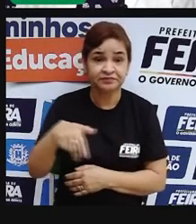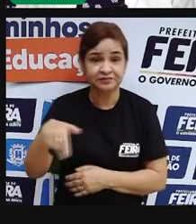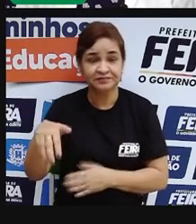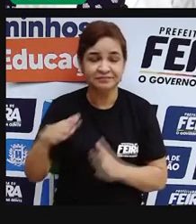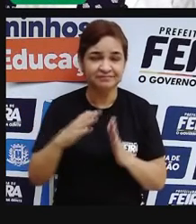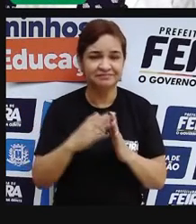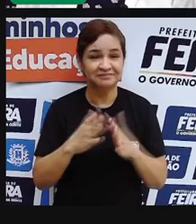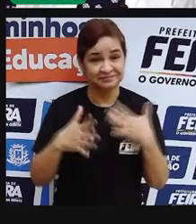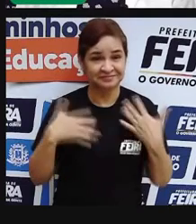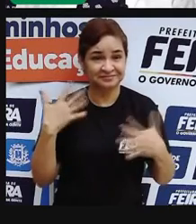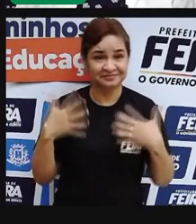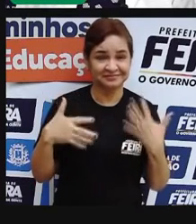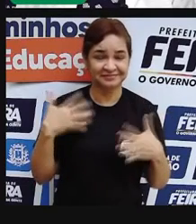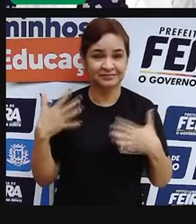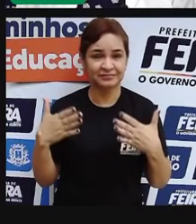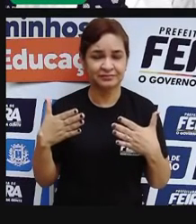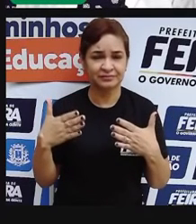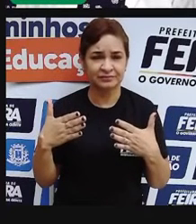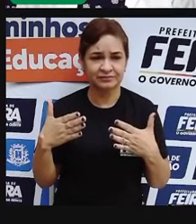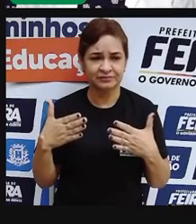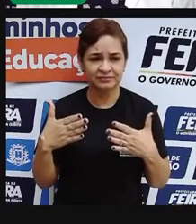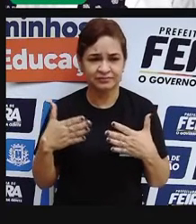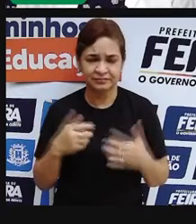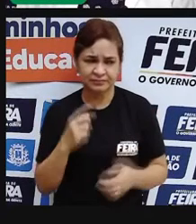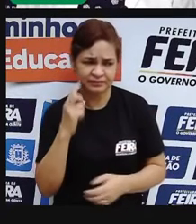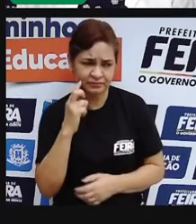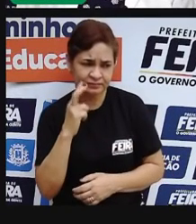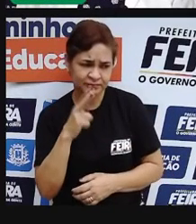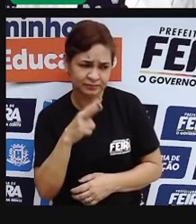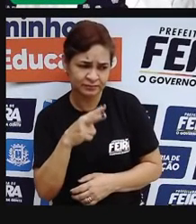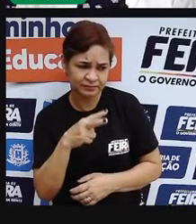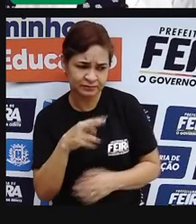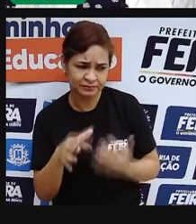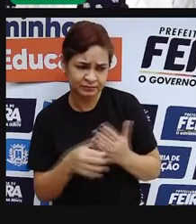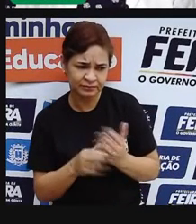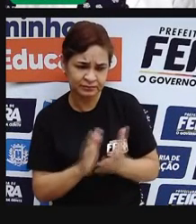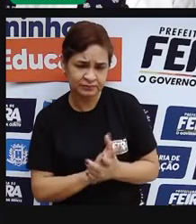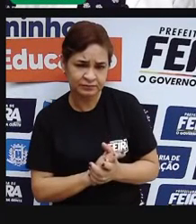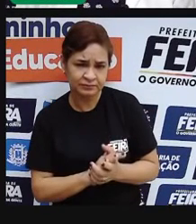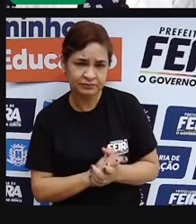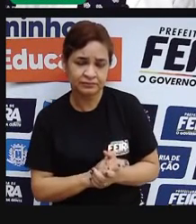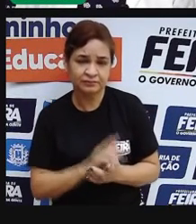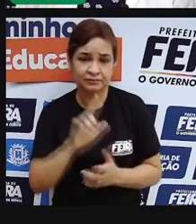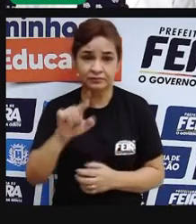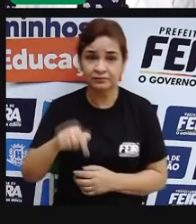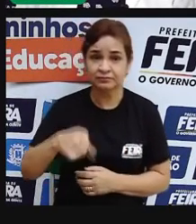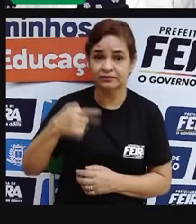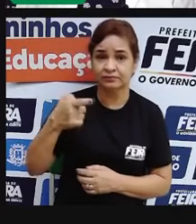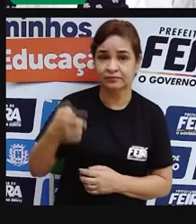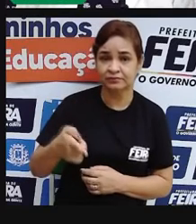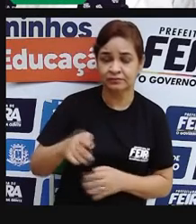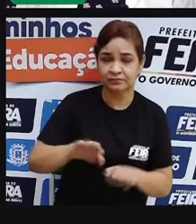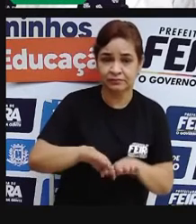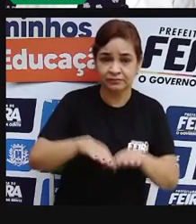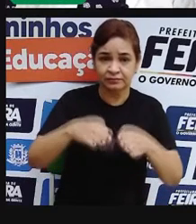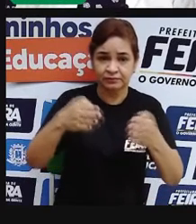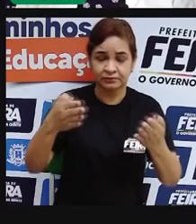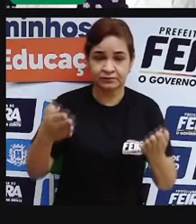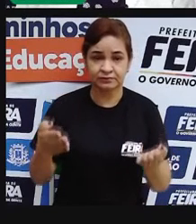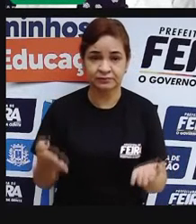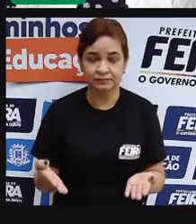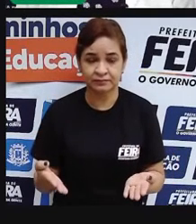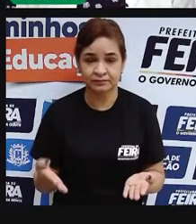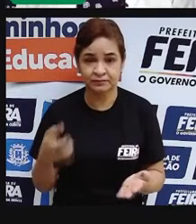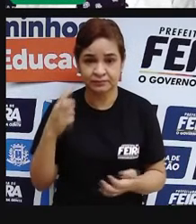todo contente a mulher ficou sono e no outro dia desembrulha o espelho